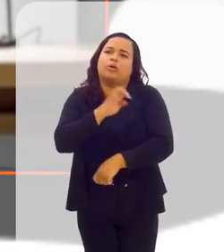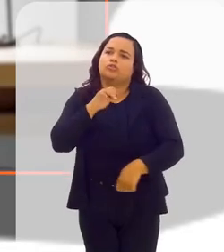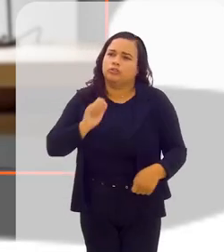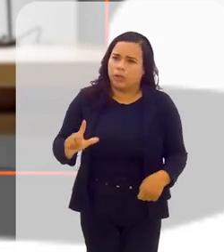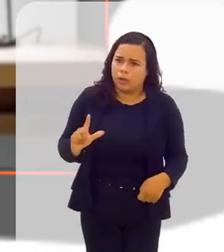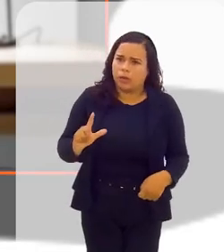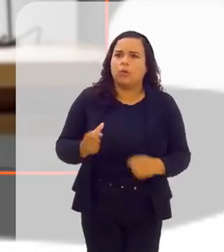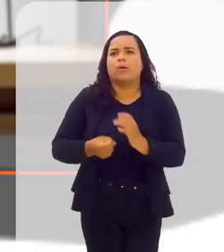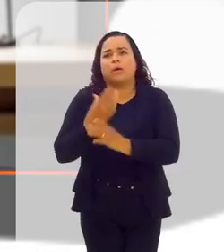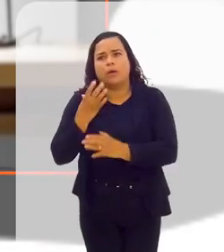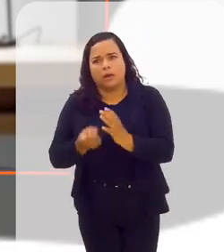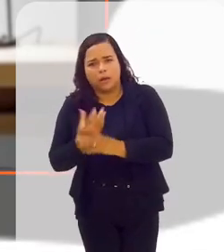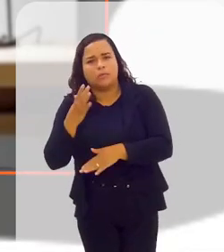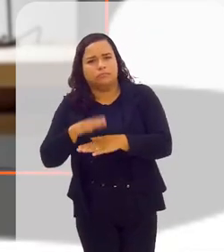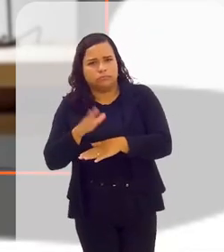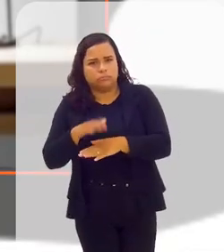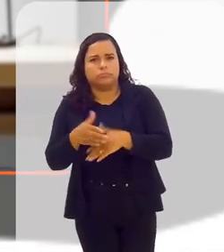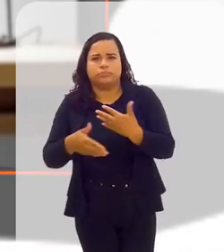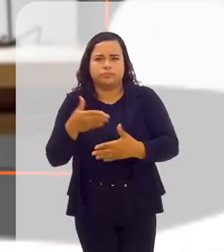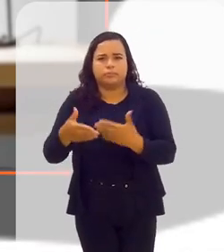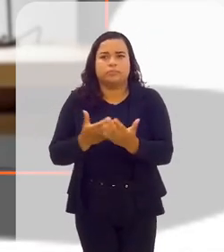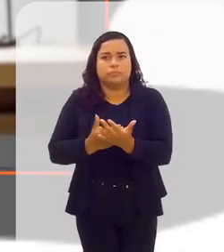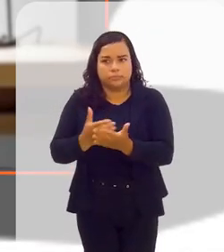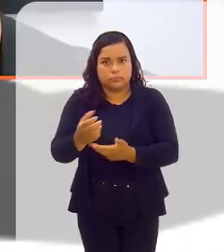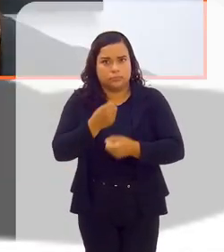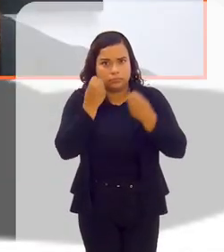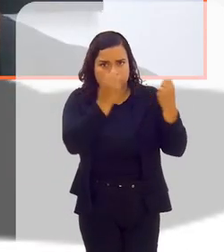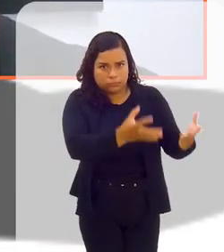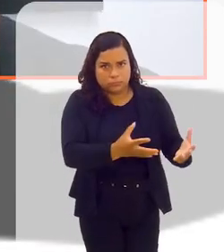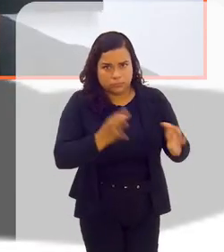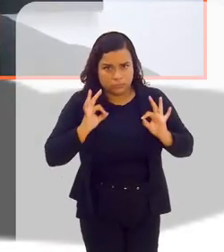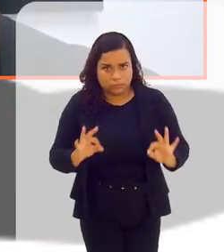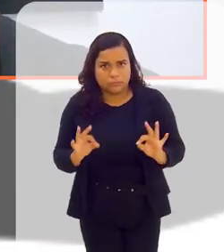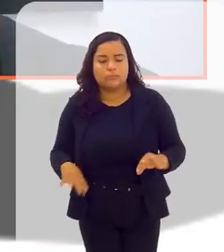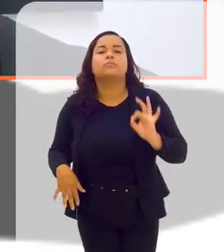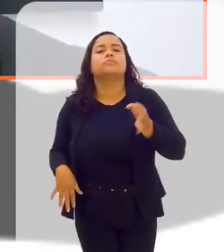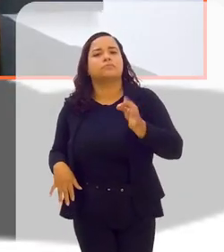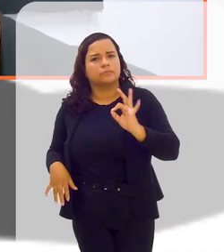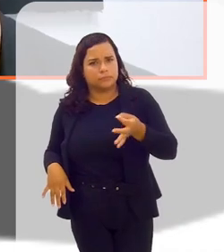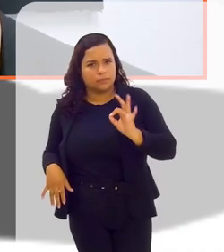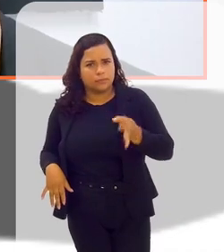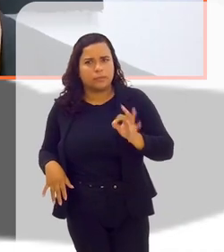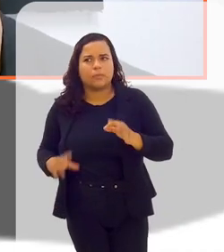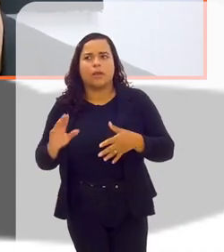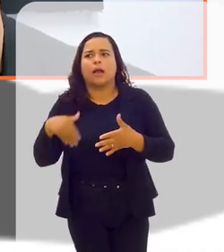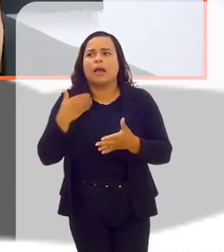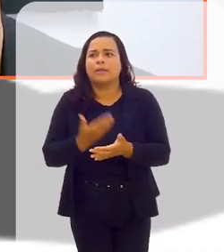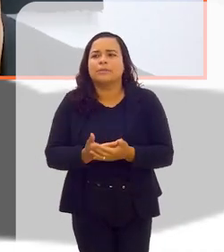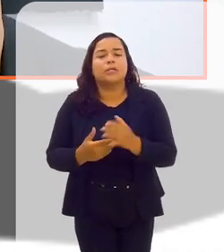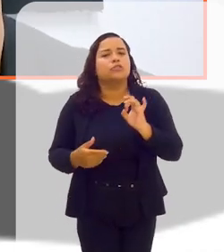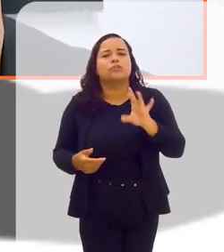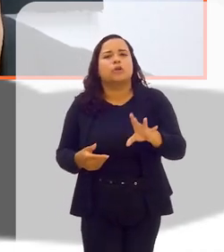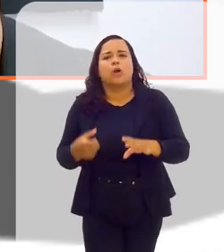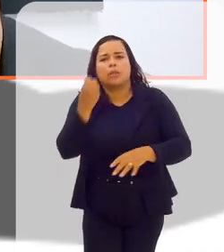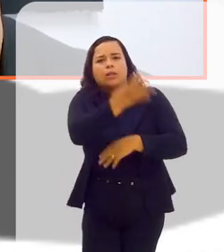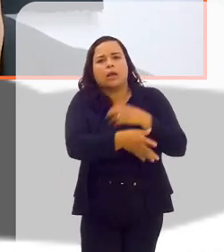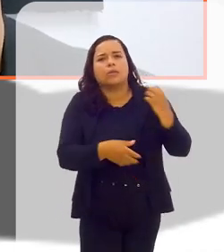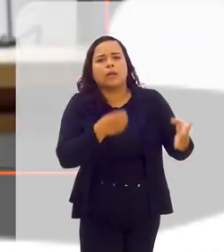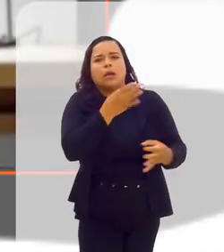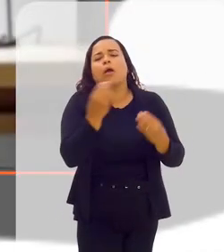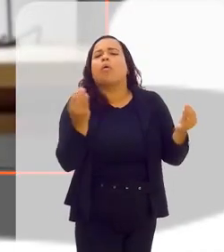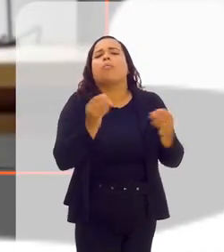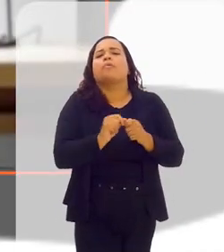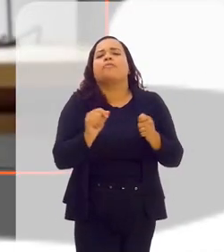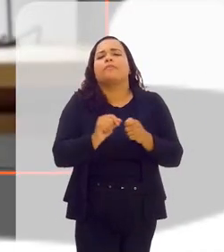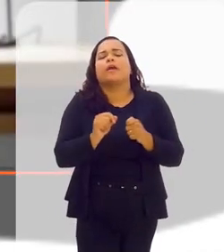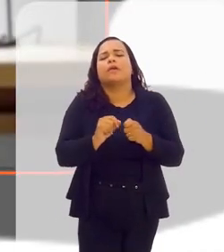você precisava vender álcool gel. Você começou a produzir o álcool gel e começou a doar. É isso. isso? Até agora você estava só doando. Como é que você fez nesse